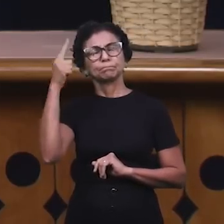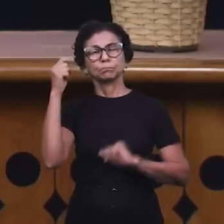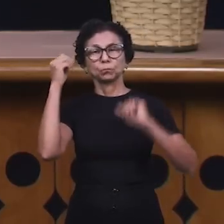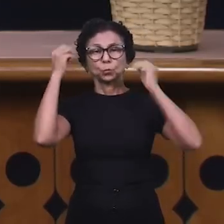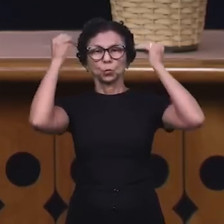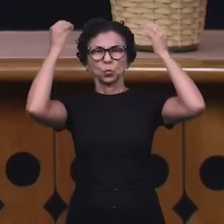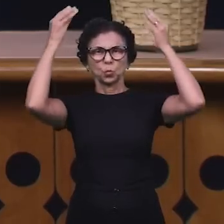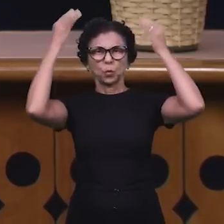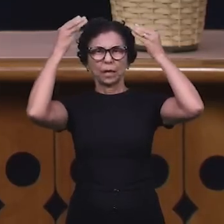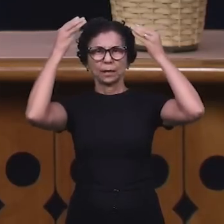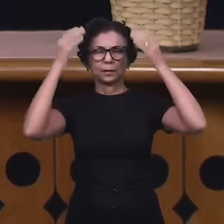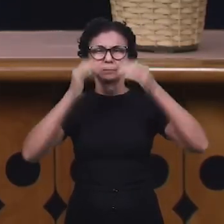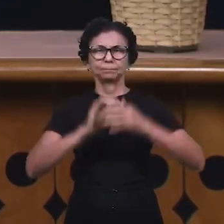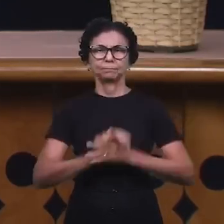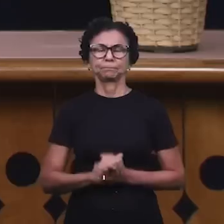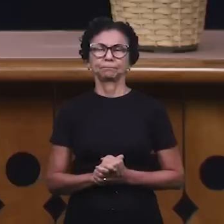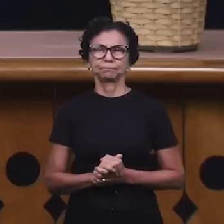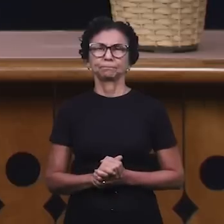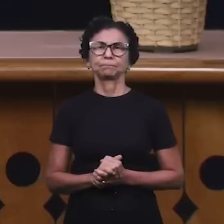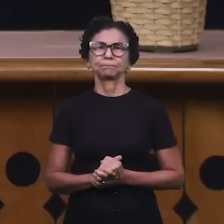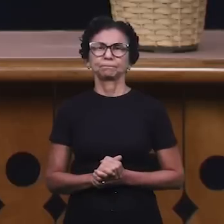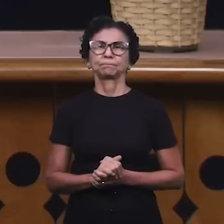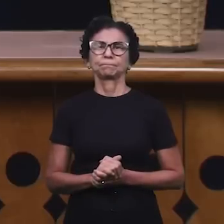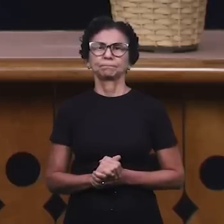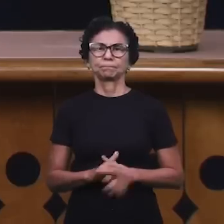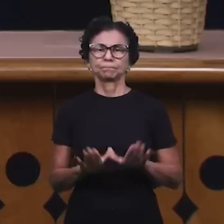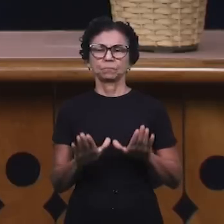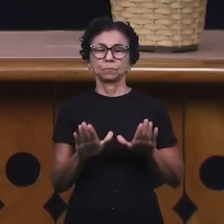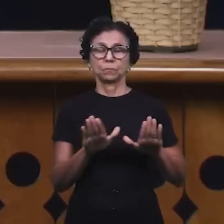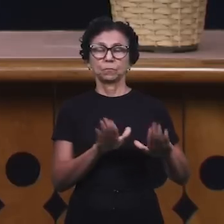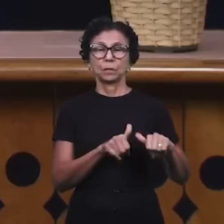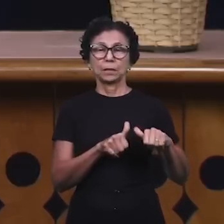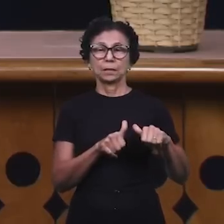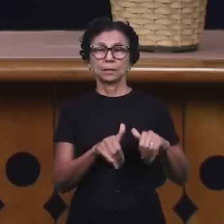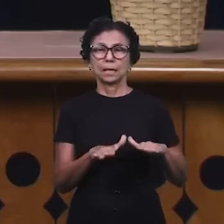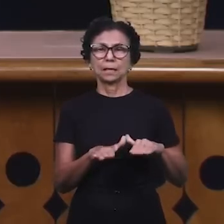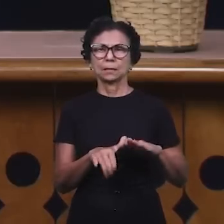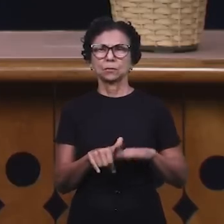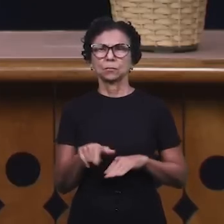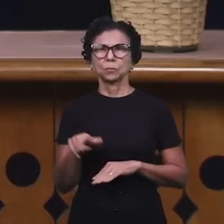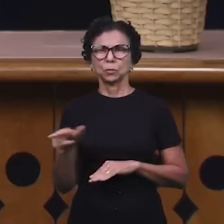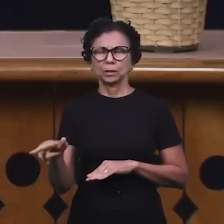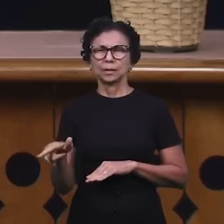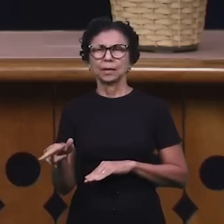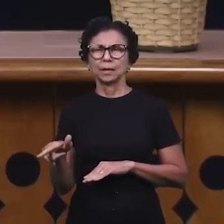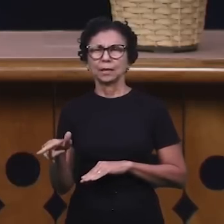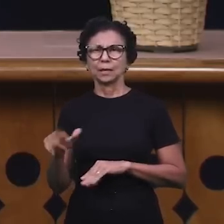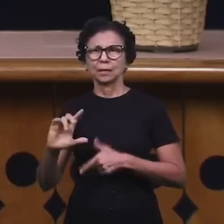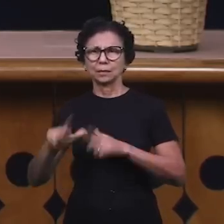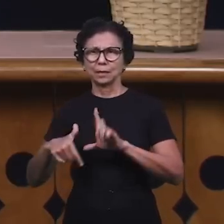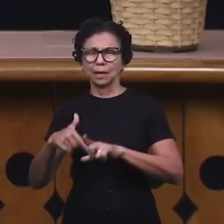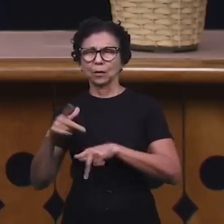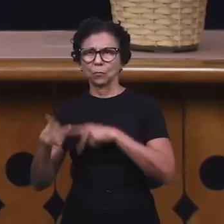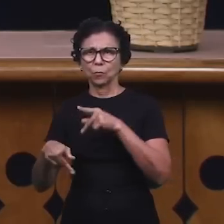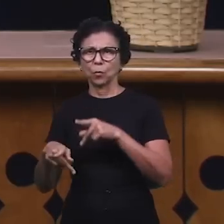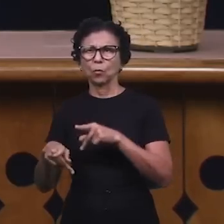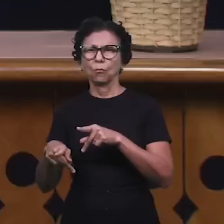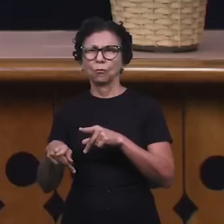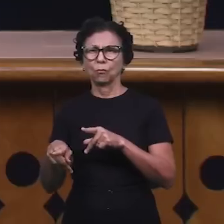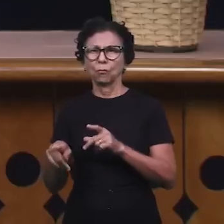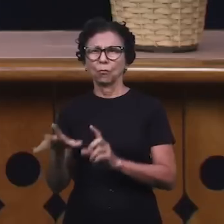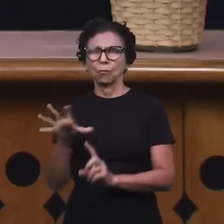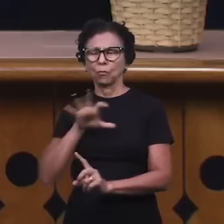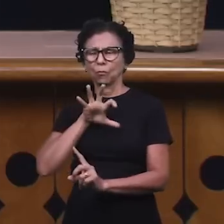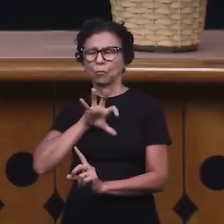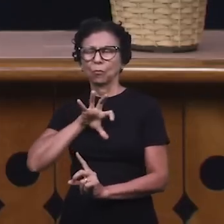maior foco de Israel, porque Israel está oprimido pelas nações há muito tempo e hoje estão vendo